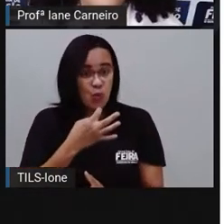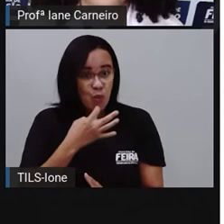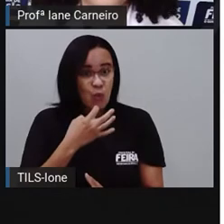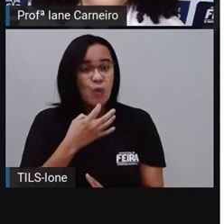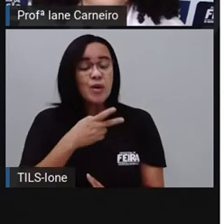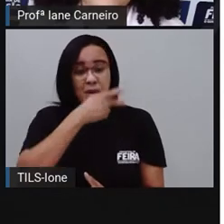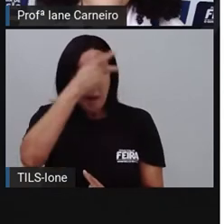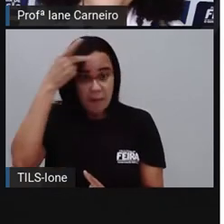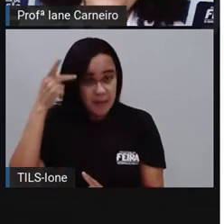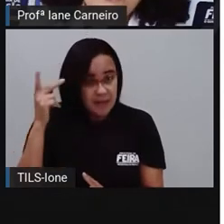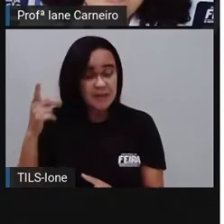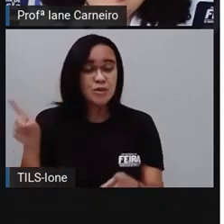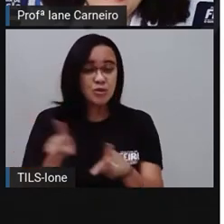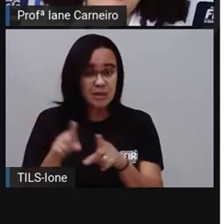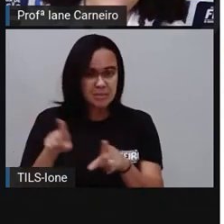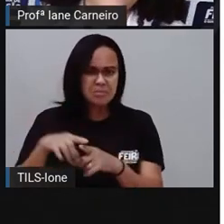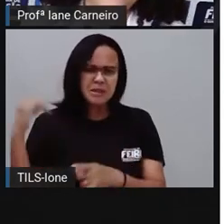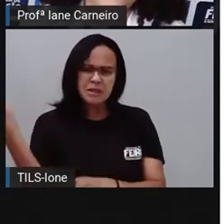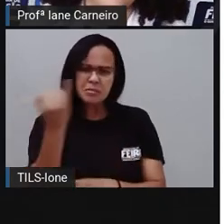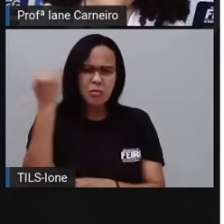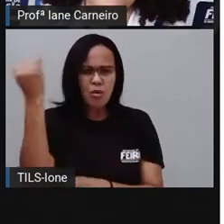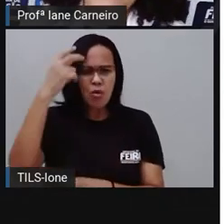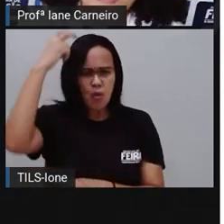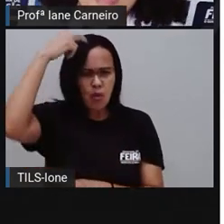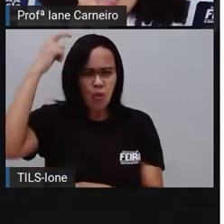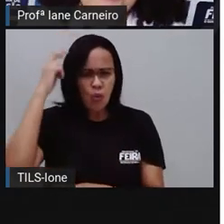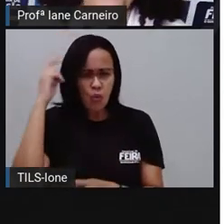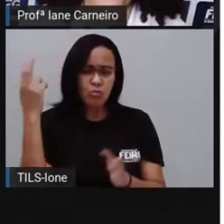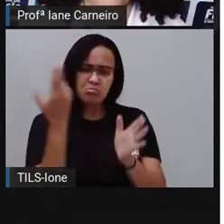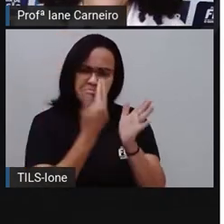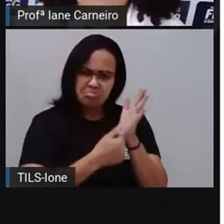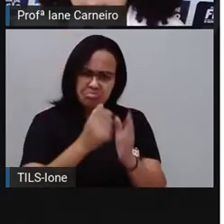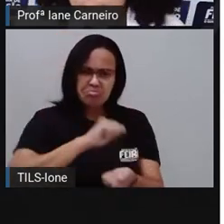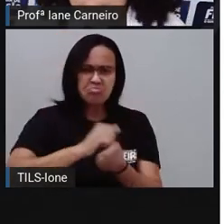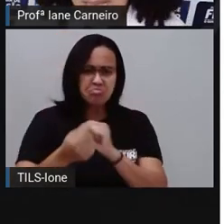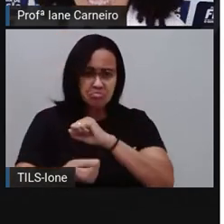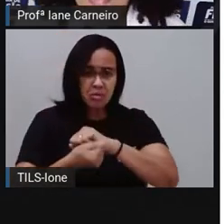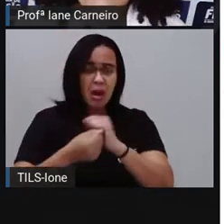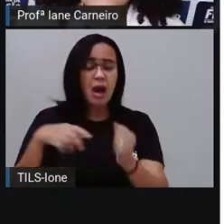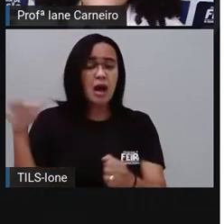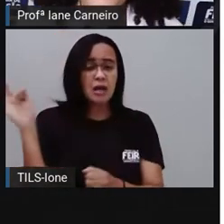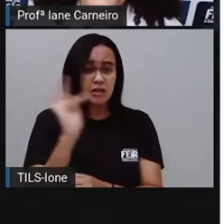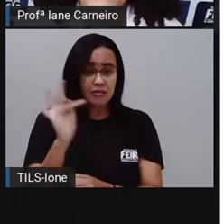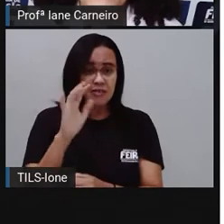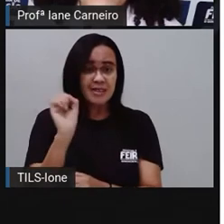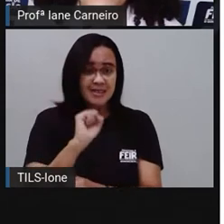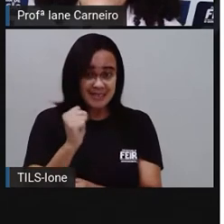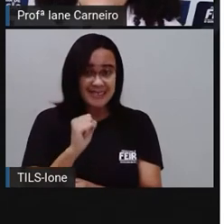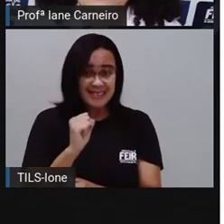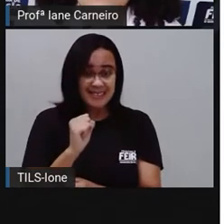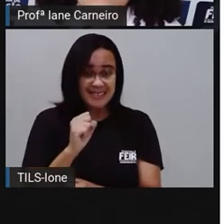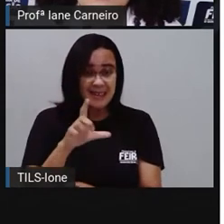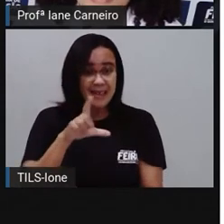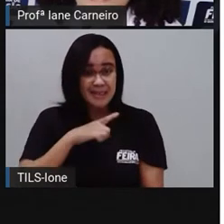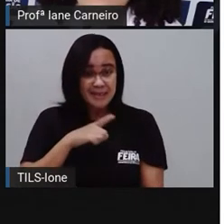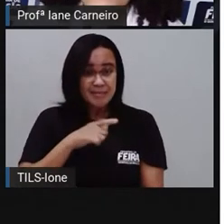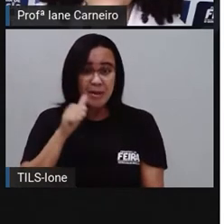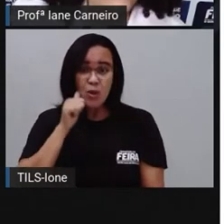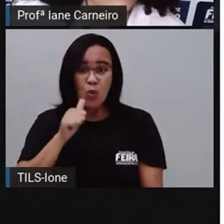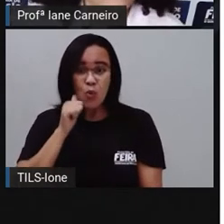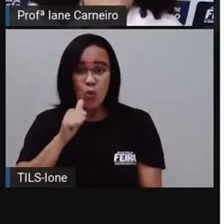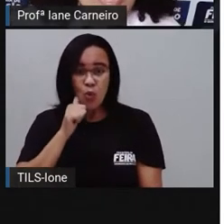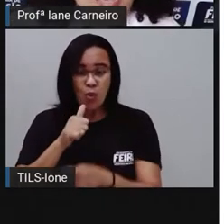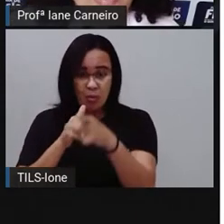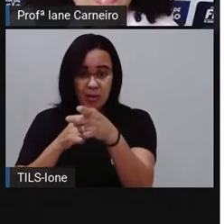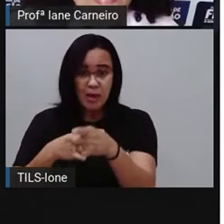né, na cultura, na arte feirense. Esse senhor aqui, ó, vocês já viram essa